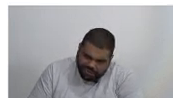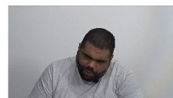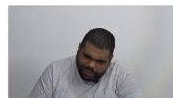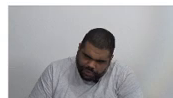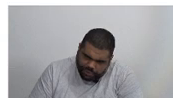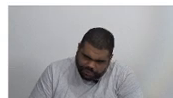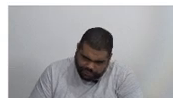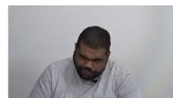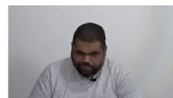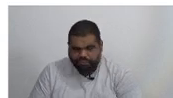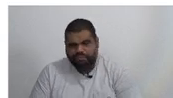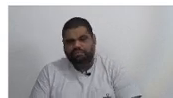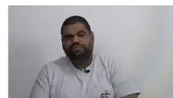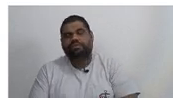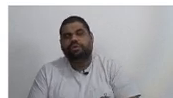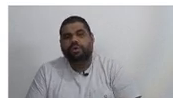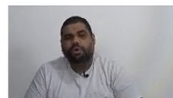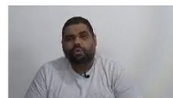vértice vale 8,